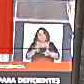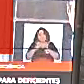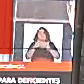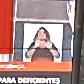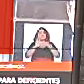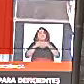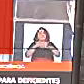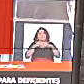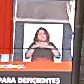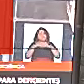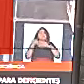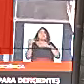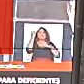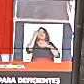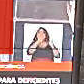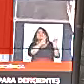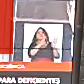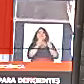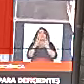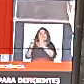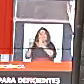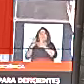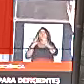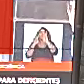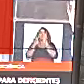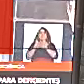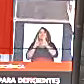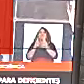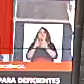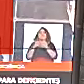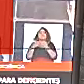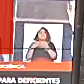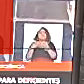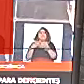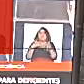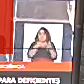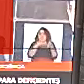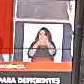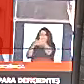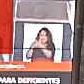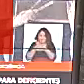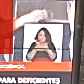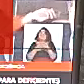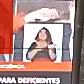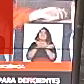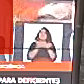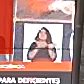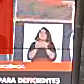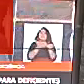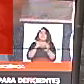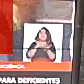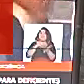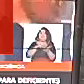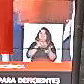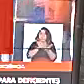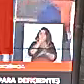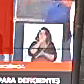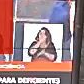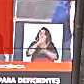questões importantes, como aconteceu a falta de acessibilidade no Mineirão. A gente fez aqui uma grande audiência, tivemos